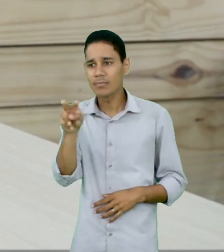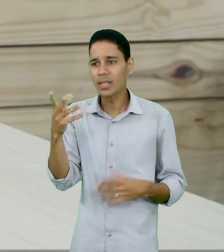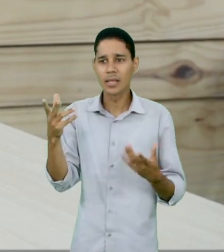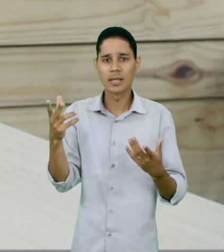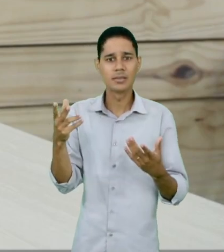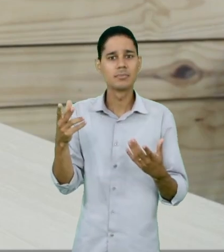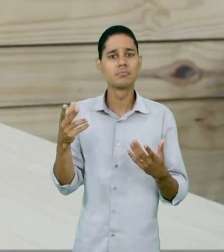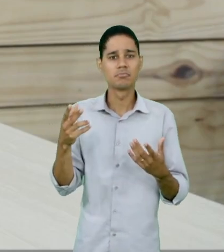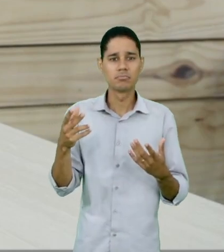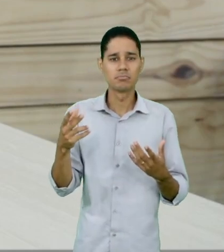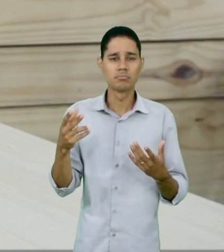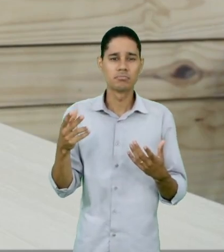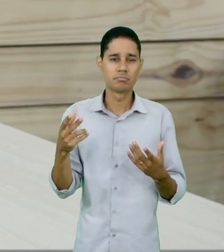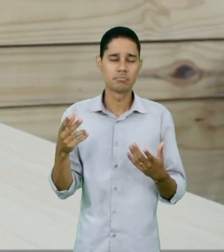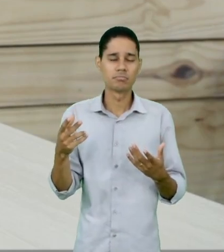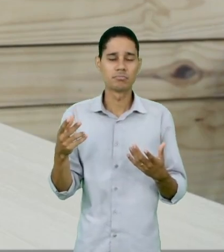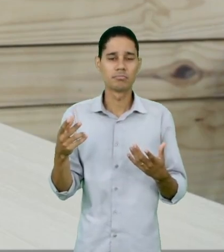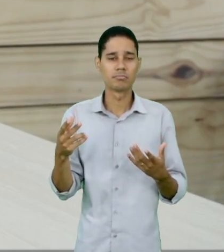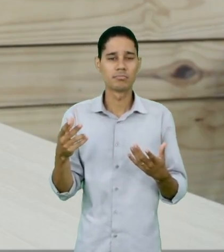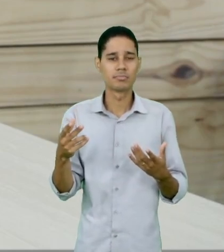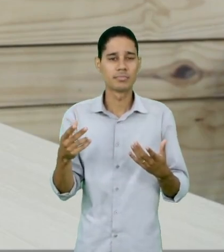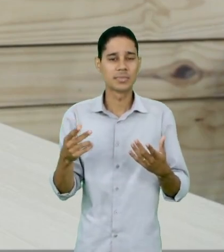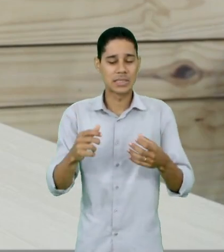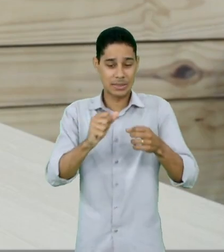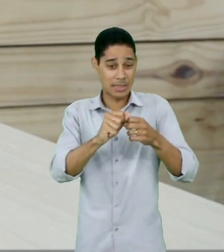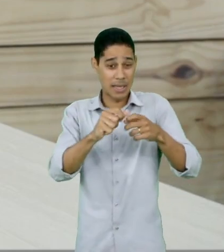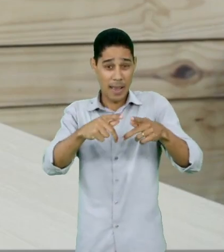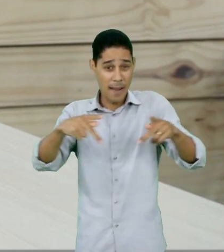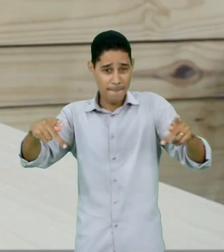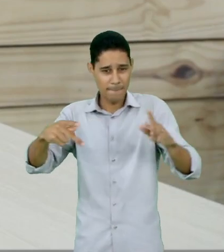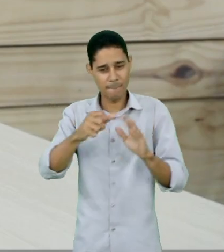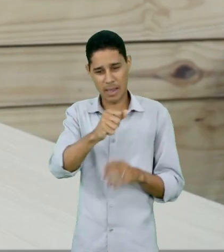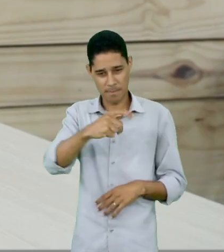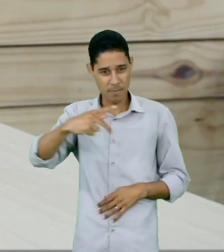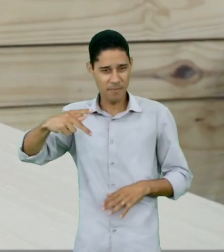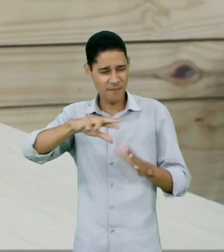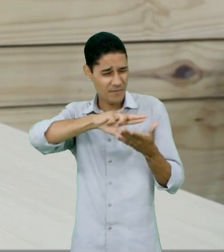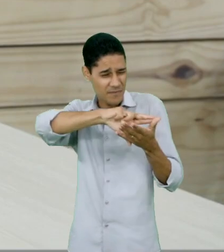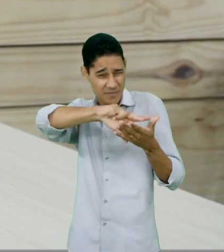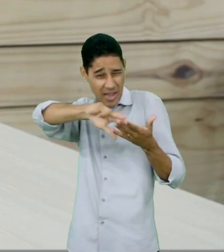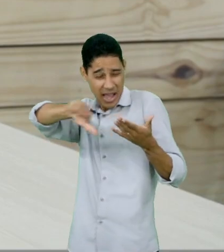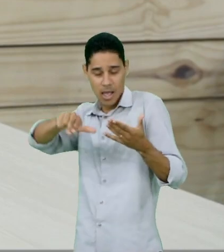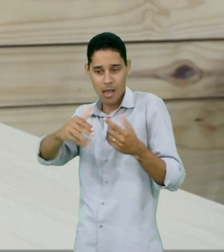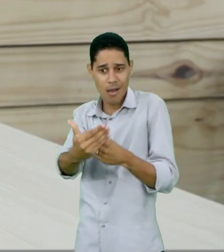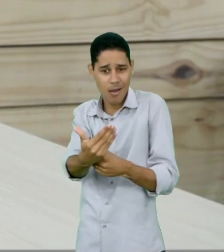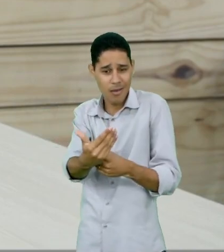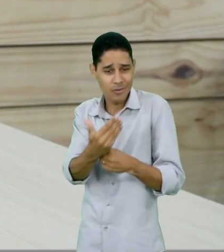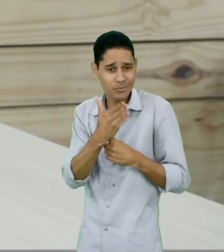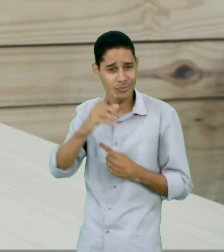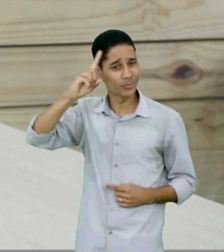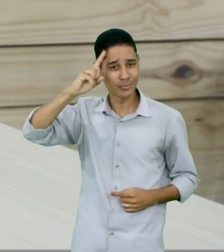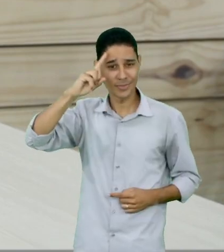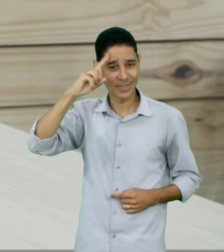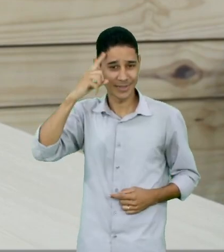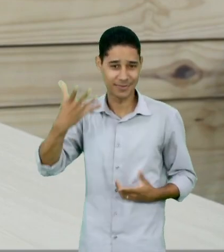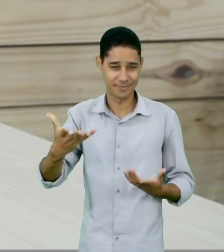uma quantidade enorme de aplicativos, né, e de soluções para o nosso dia a dia.